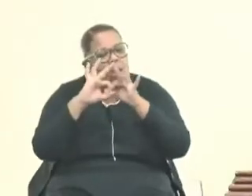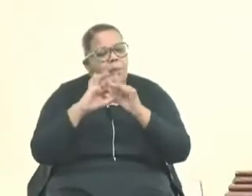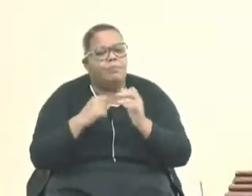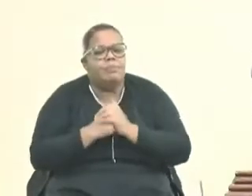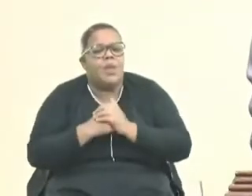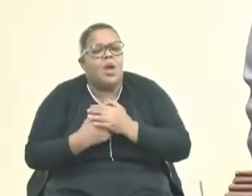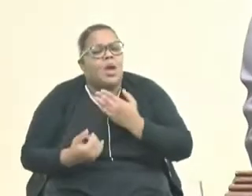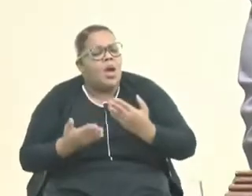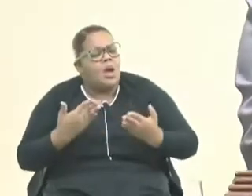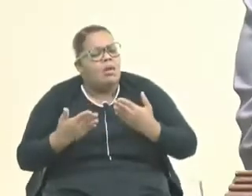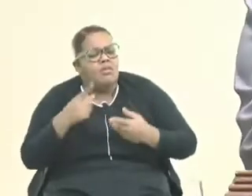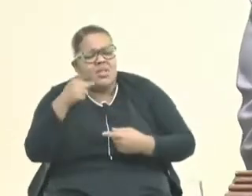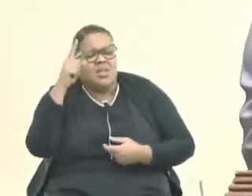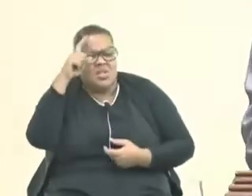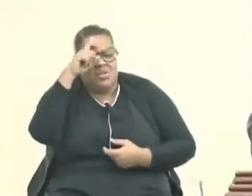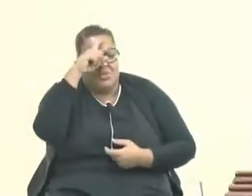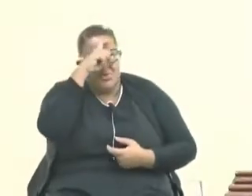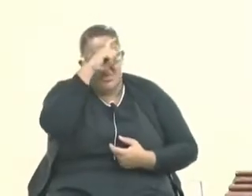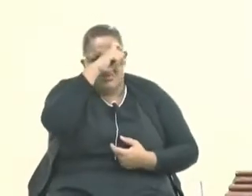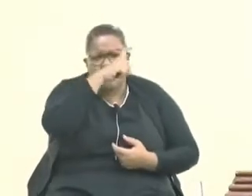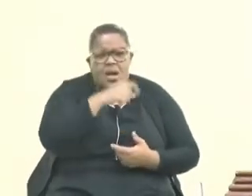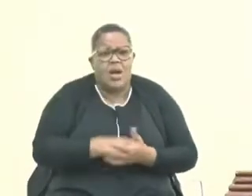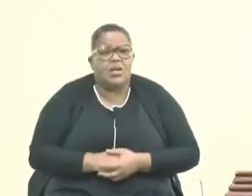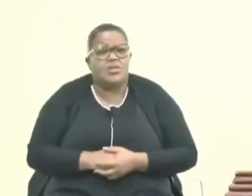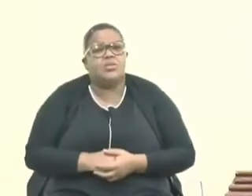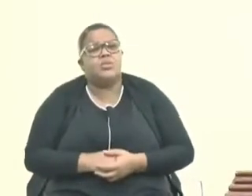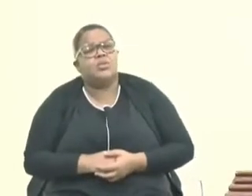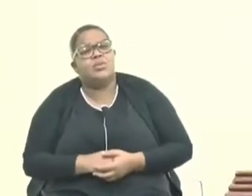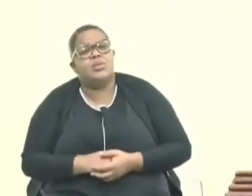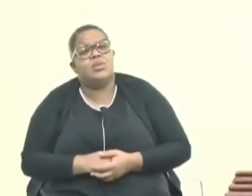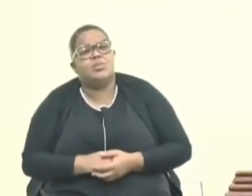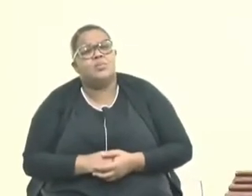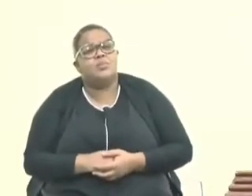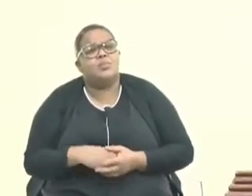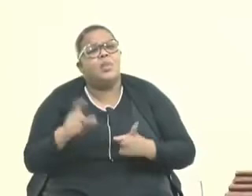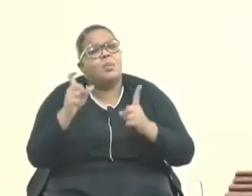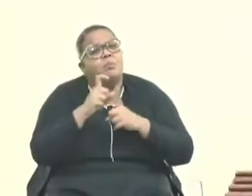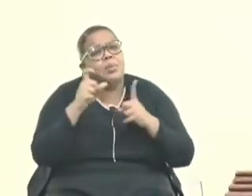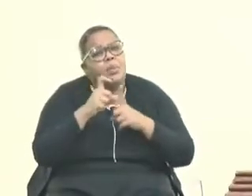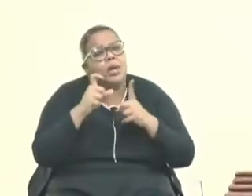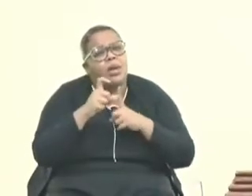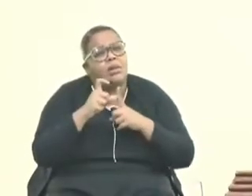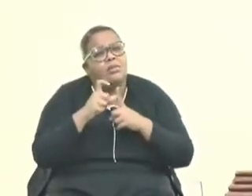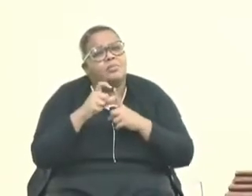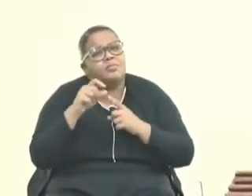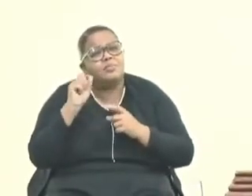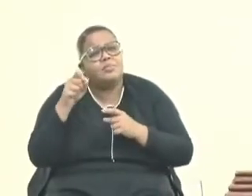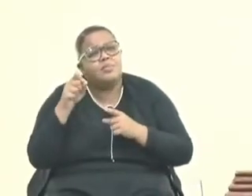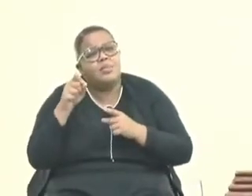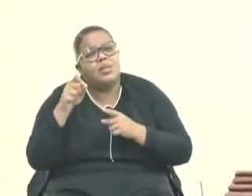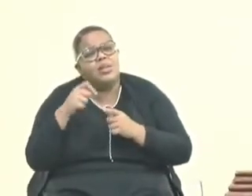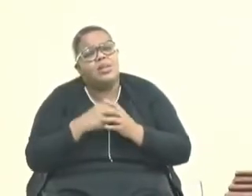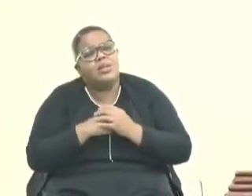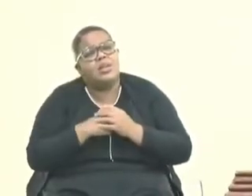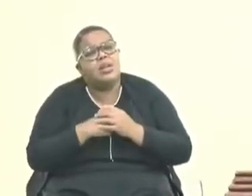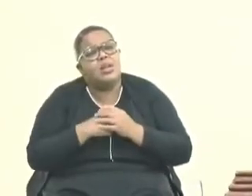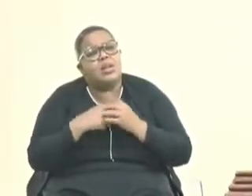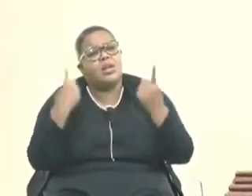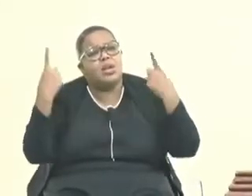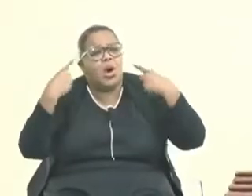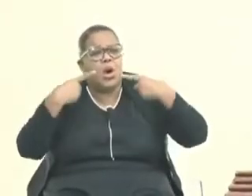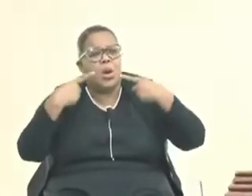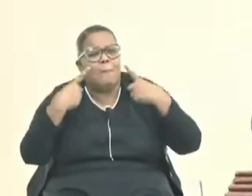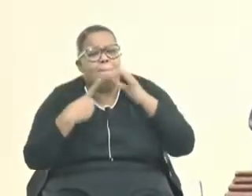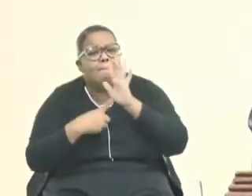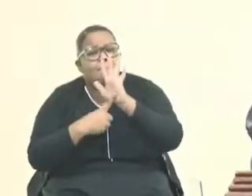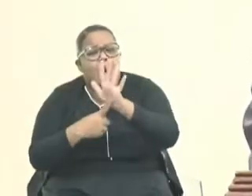de falar uma mensagem que os seus filhos não gostassem uma mensagem que contestasse o pecado e os erros do seu